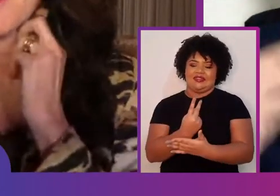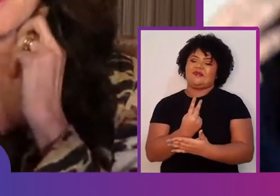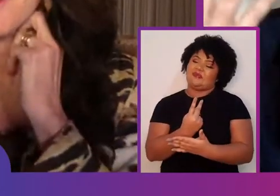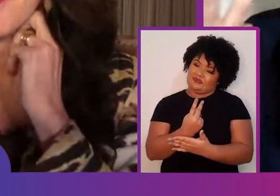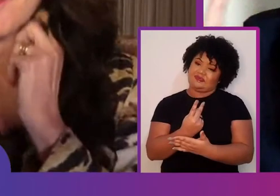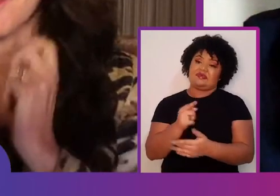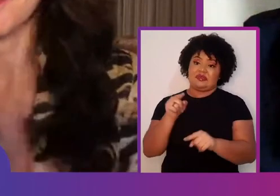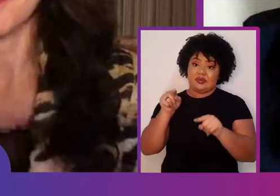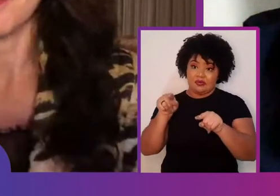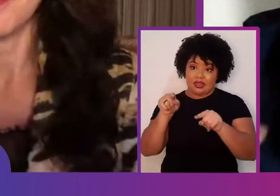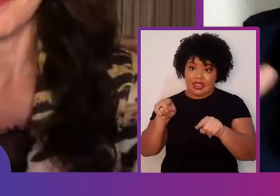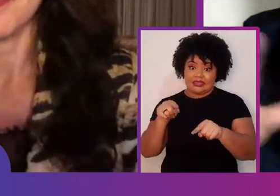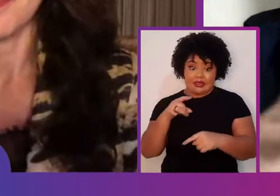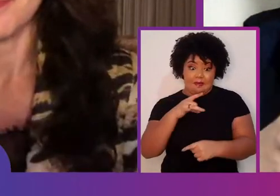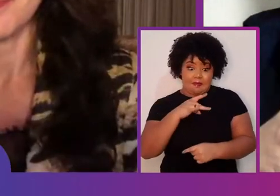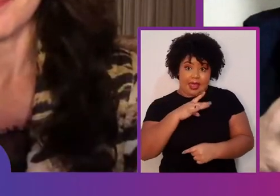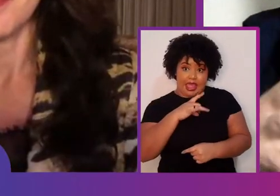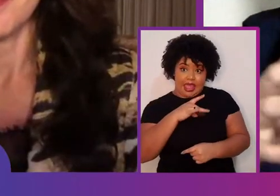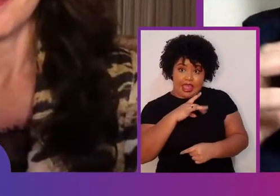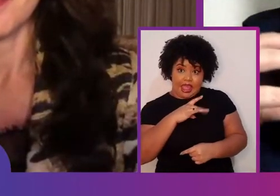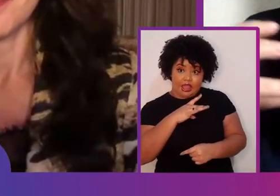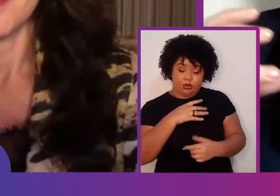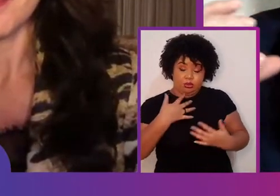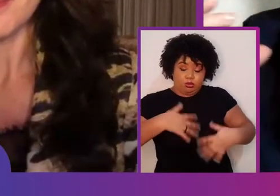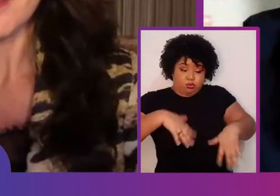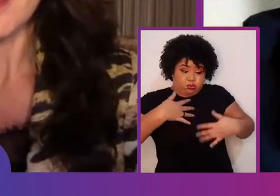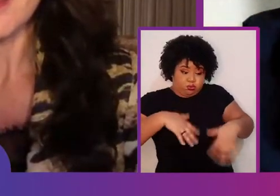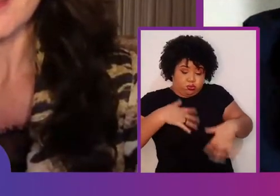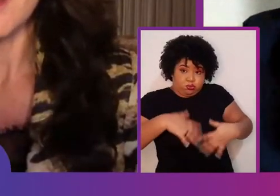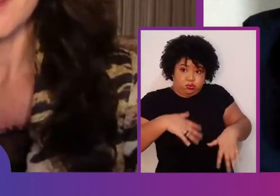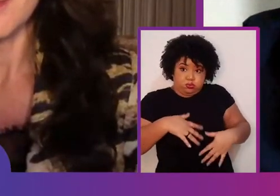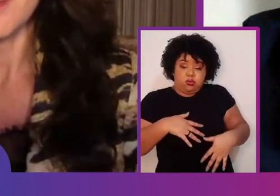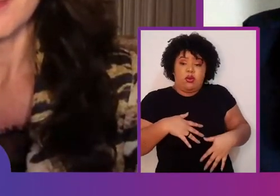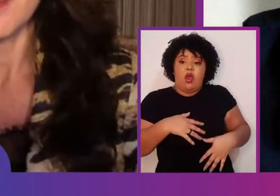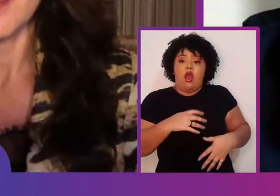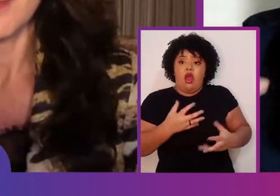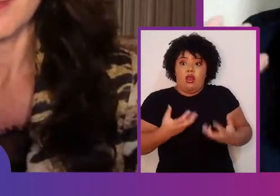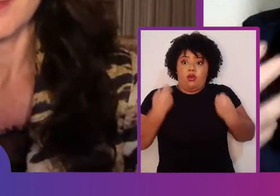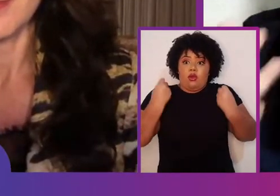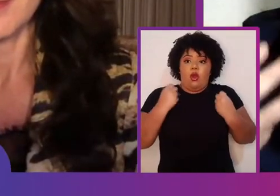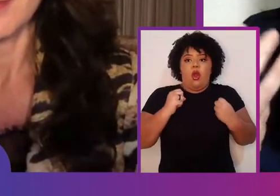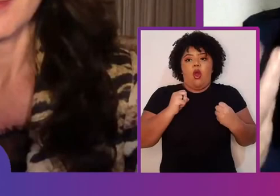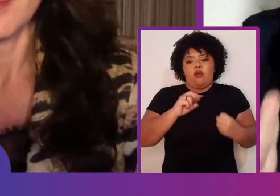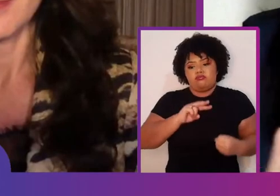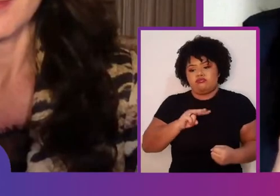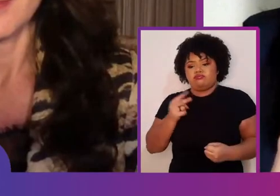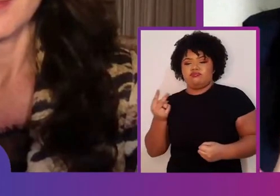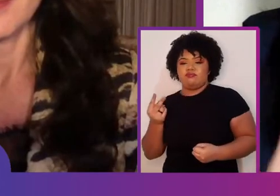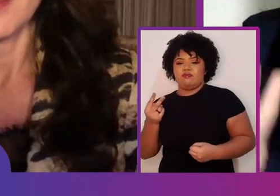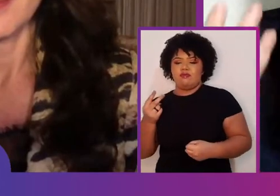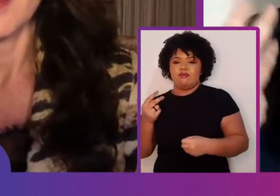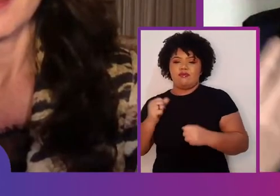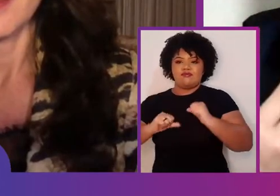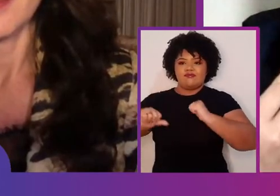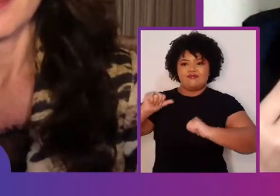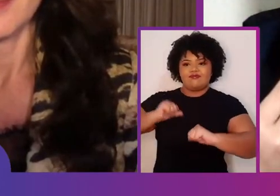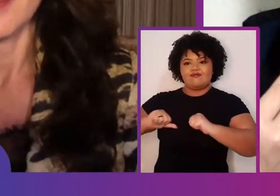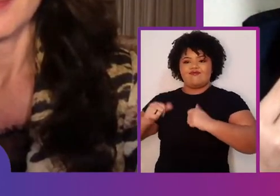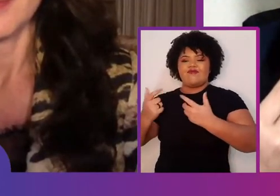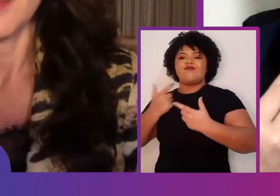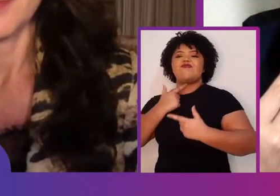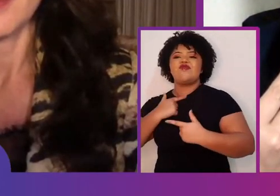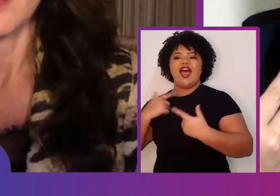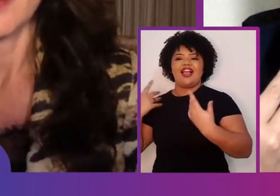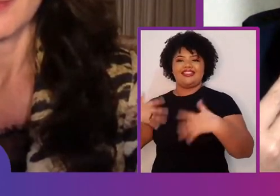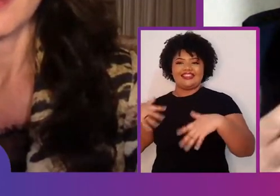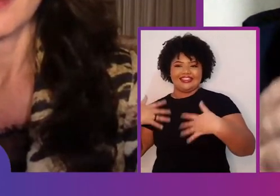terror absurdo e essa excitação maravilhosa, existe todo o degradê emocional. E qual é o valor do sistema emocional no